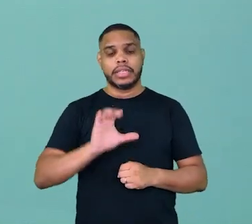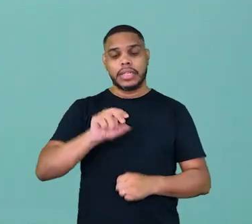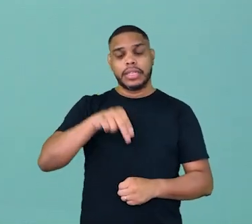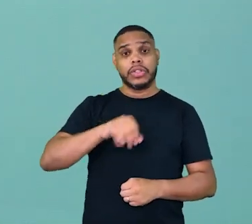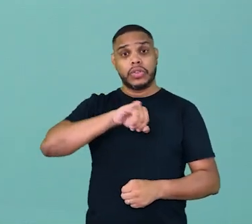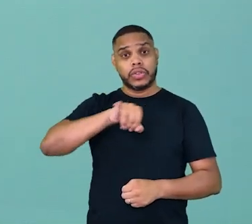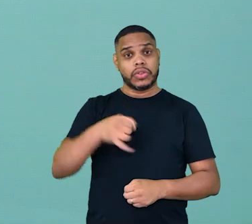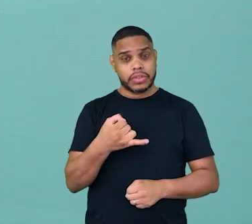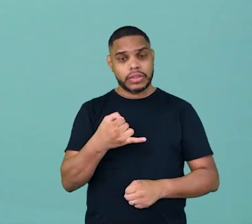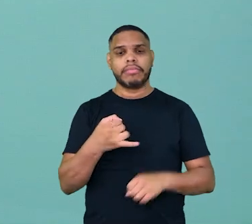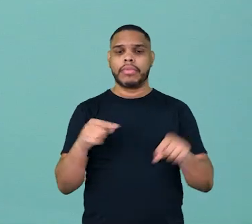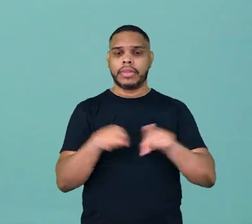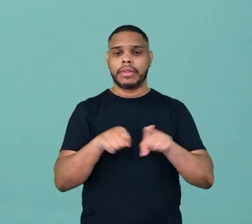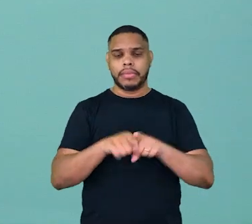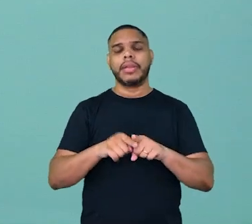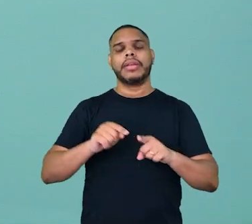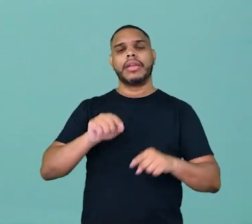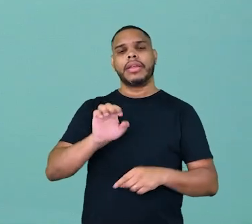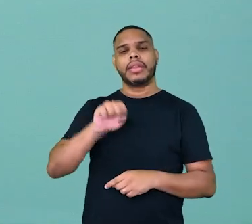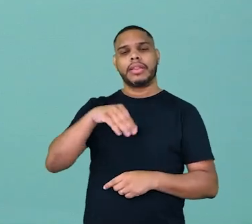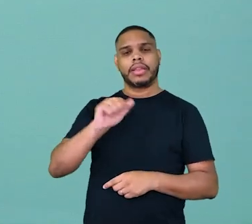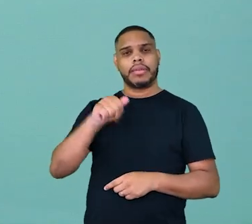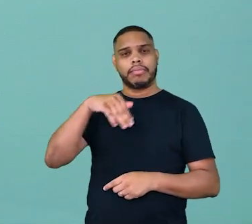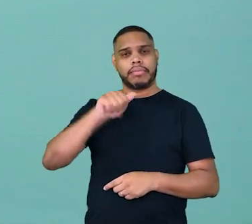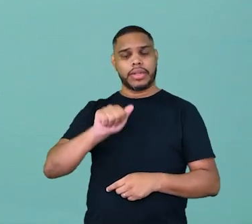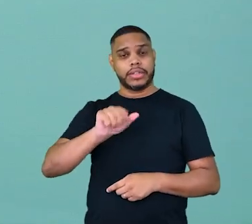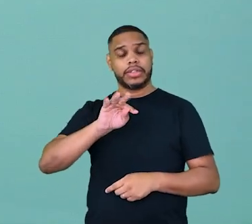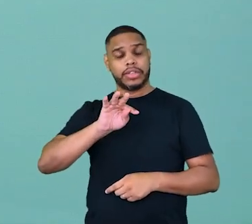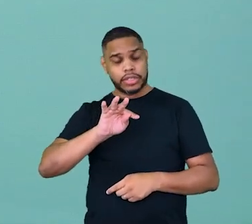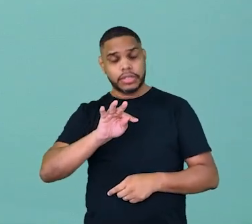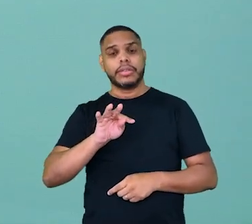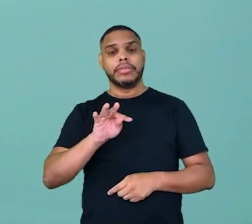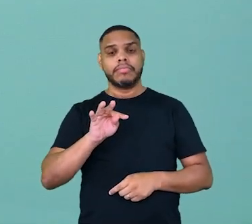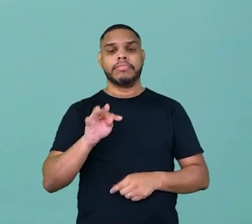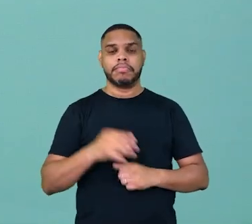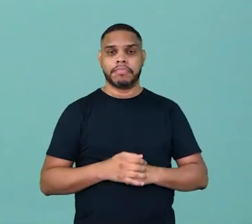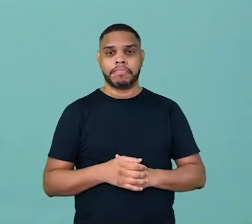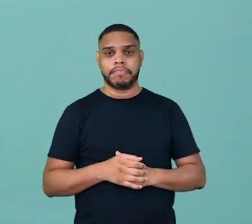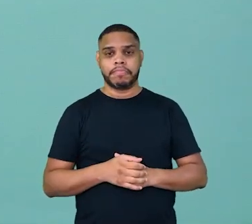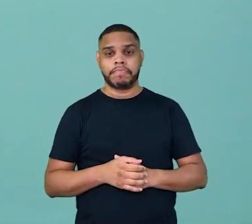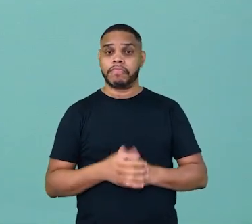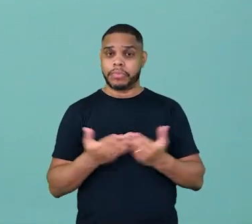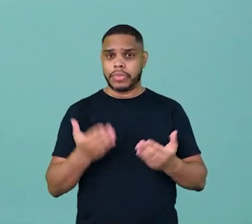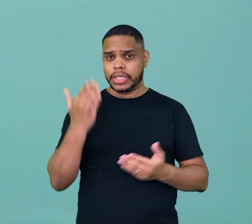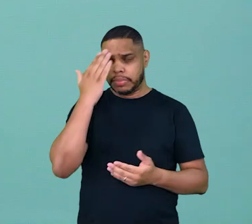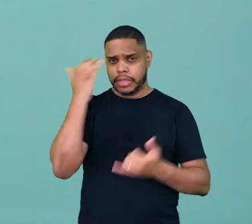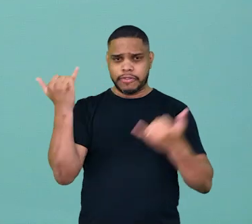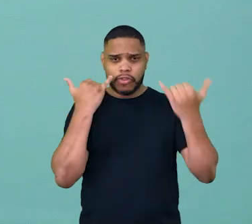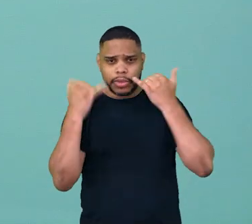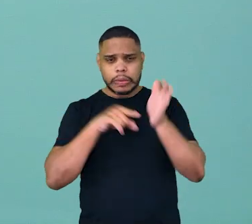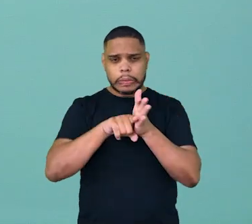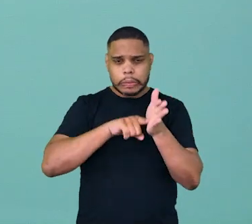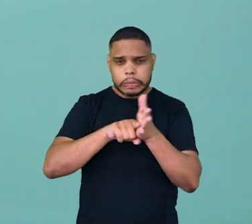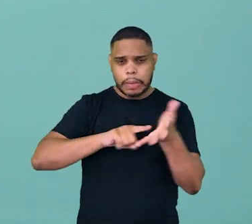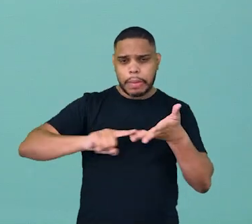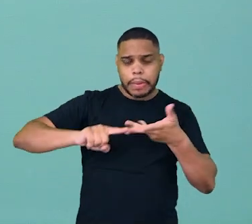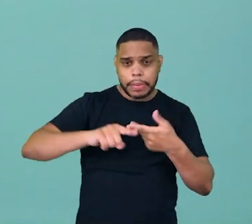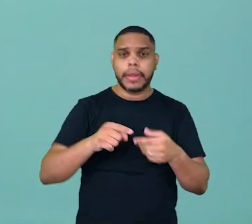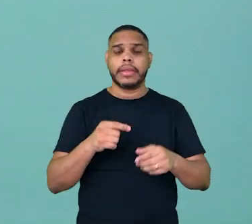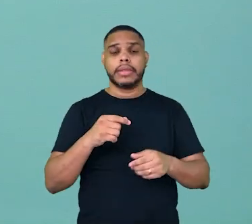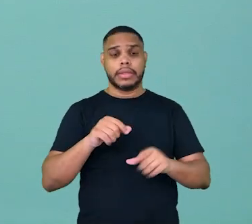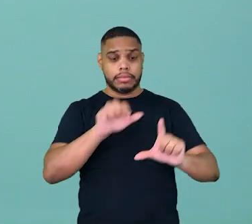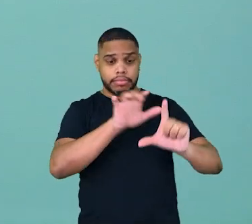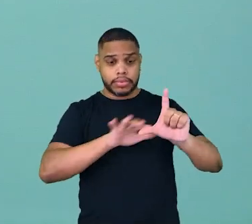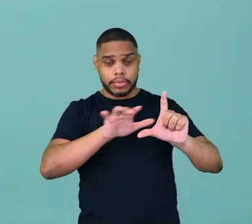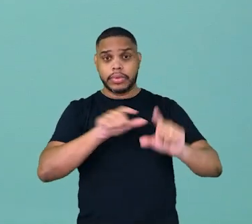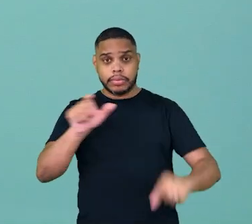da Justiça do Trabalho e da Escola Nacional de Formação e Aperfeiçoamento de Magistrados do Trabalho. Para acessar as informações completas,